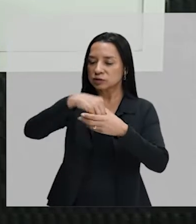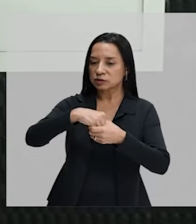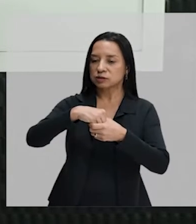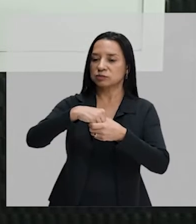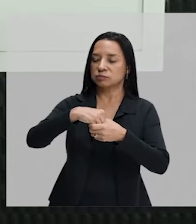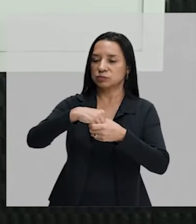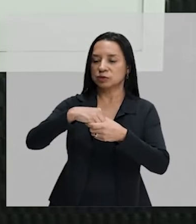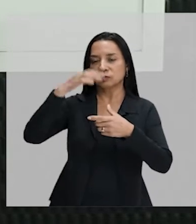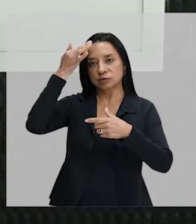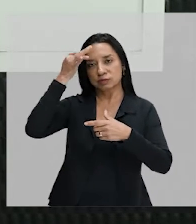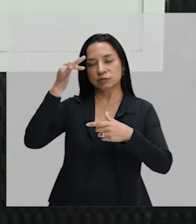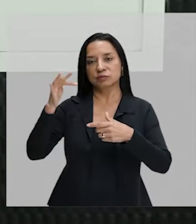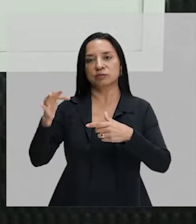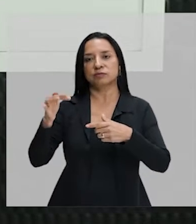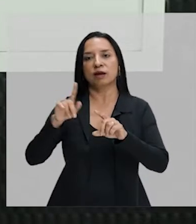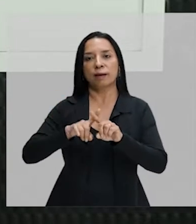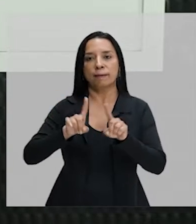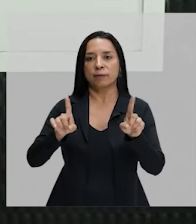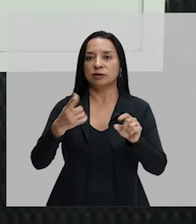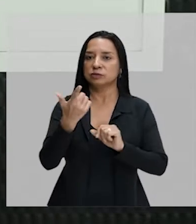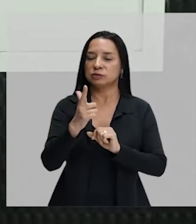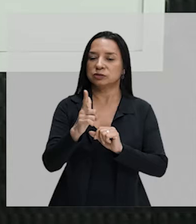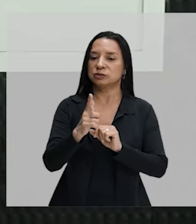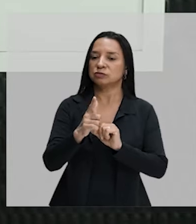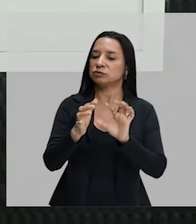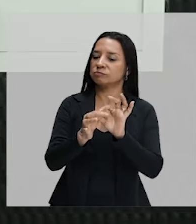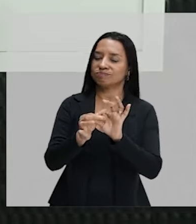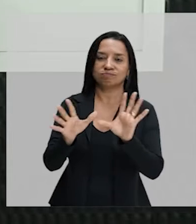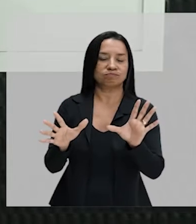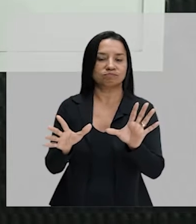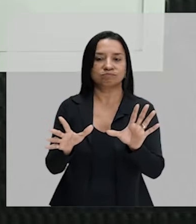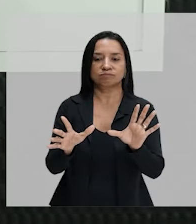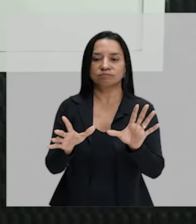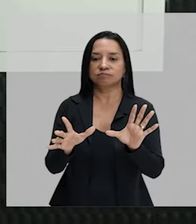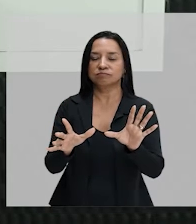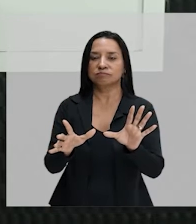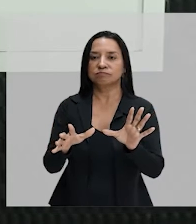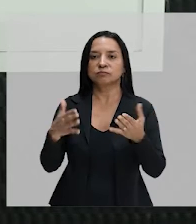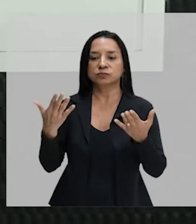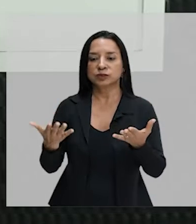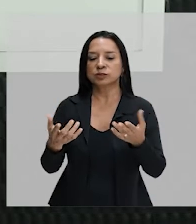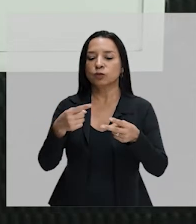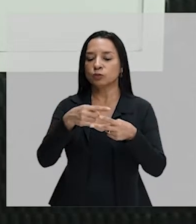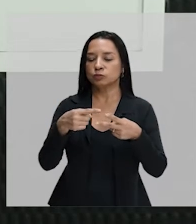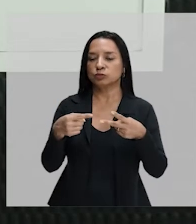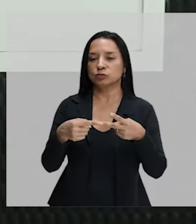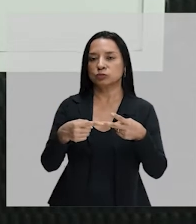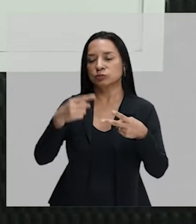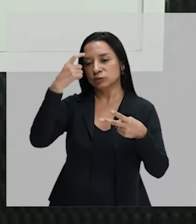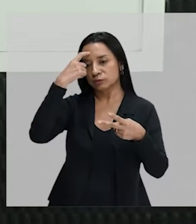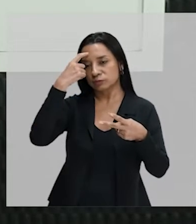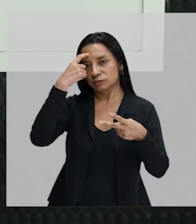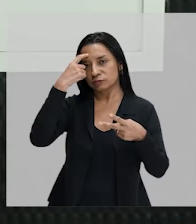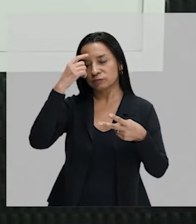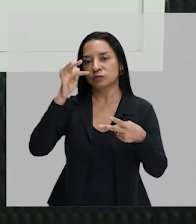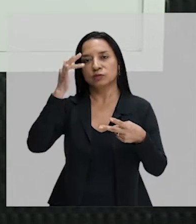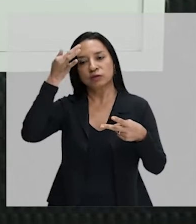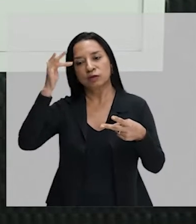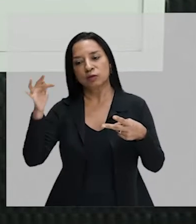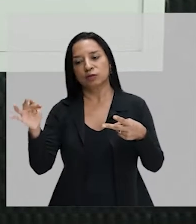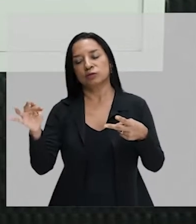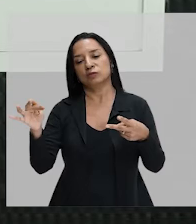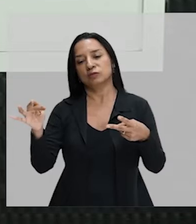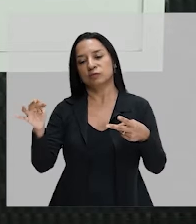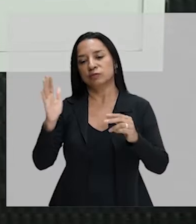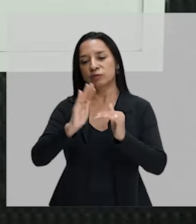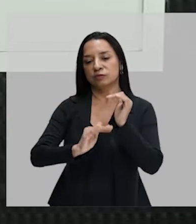da filosofia. Mas ela não tinha autonomia. Então, esses dois grandes filósofos